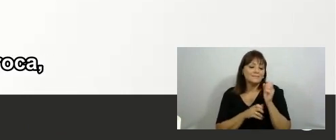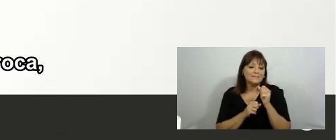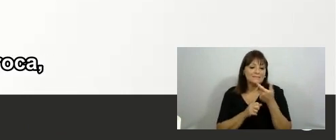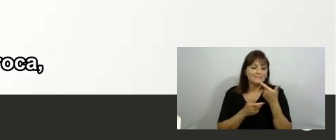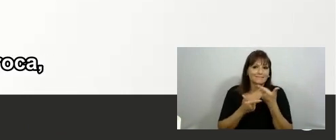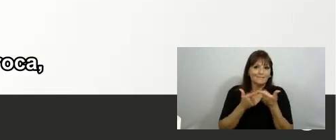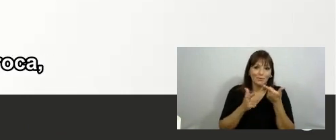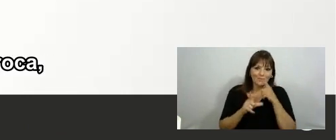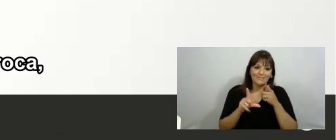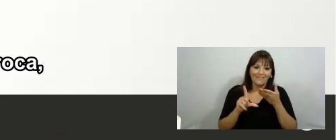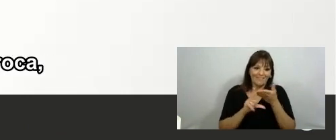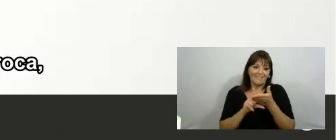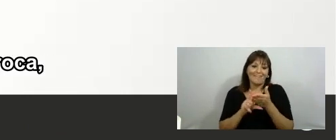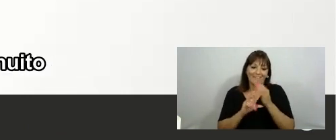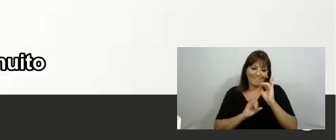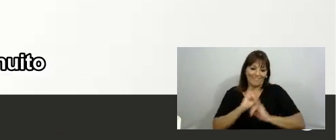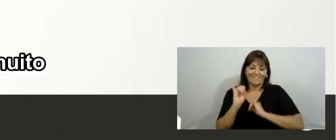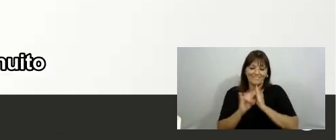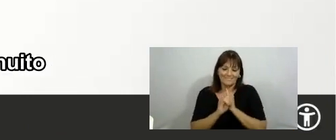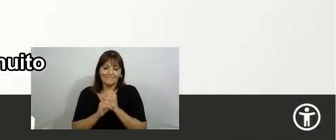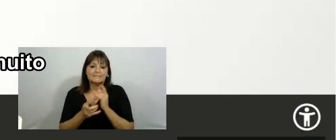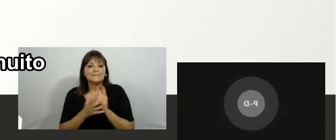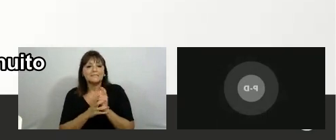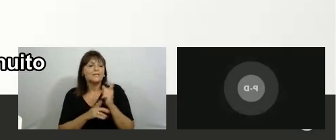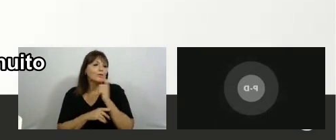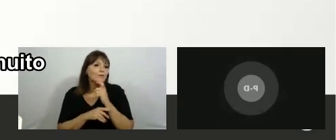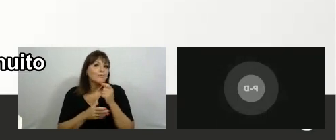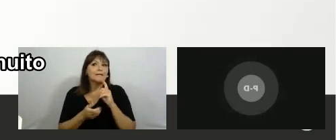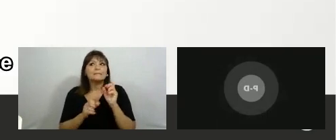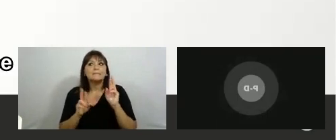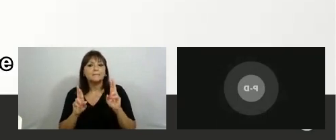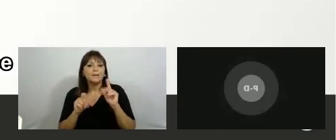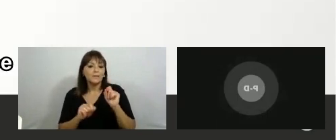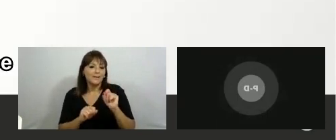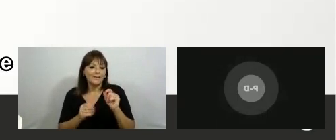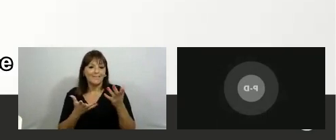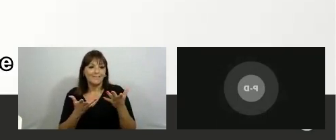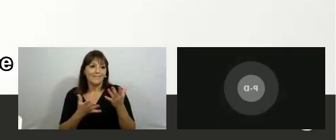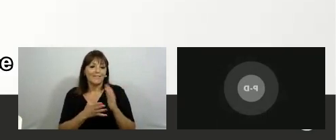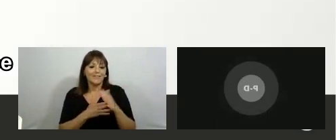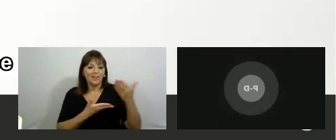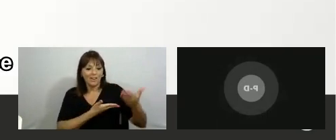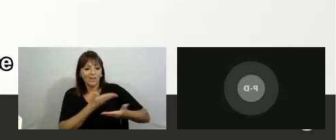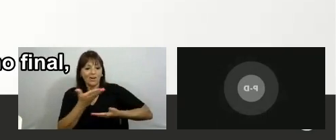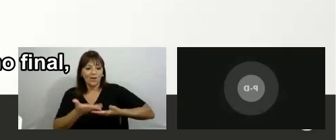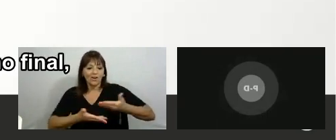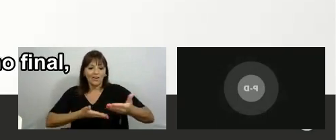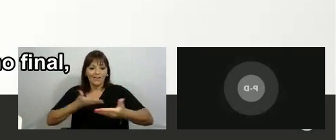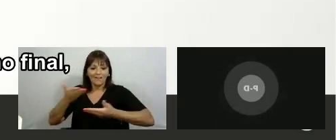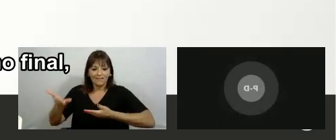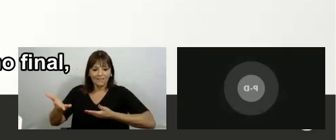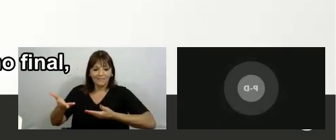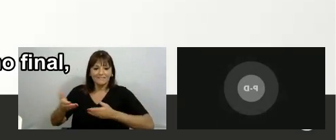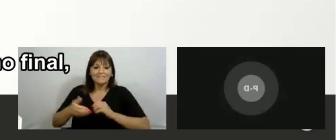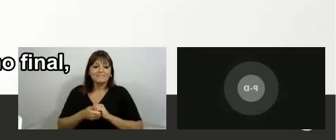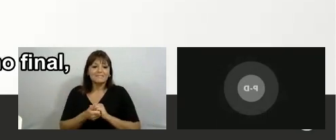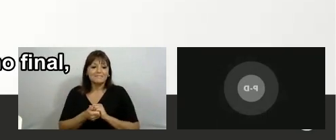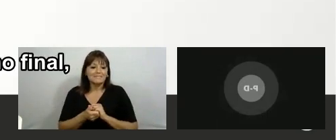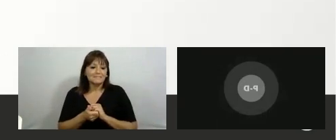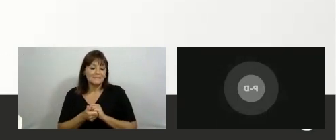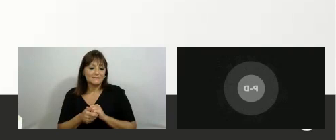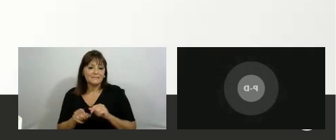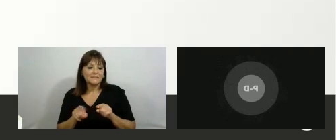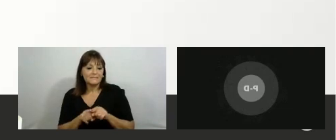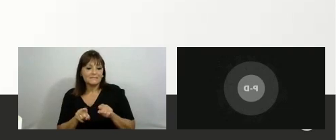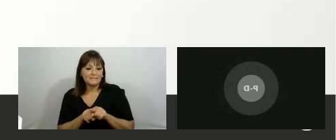novela? A gente espera muita troca, os núcleos interagem muito entre si. A gente sabe que o mal sempre perde no